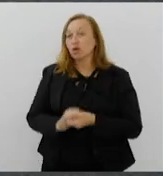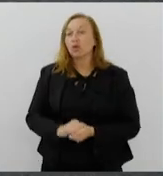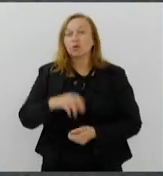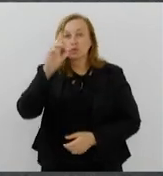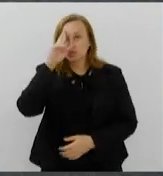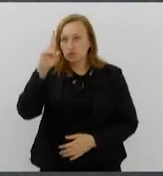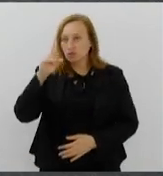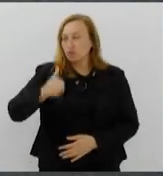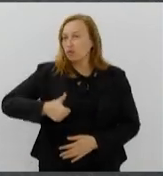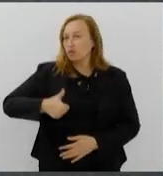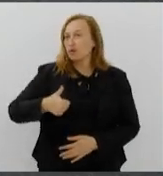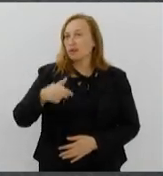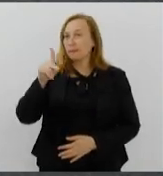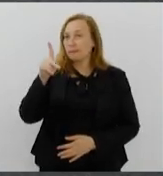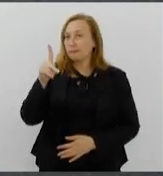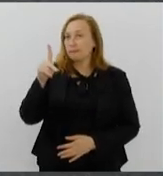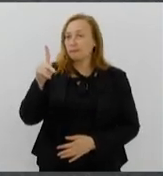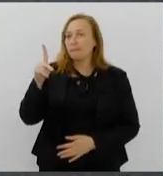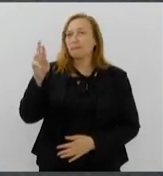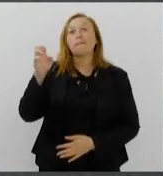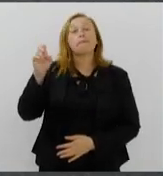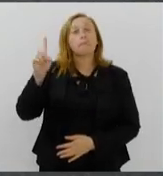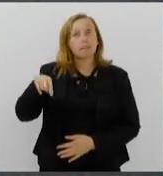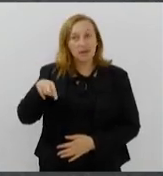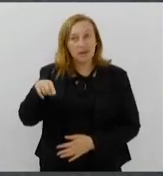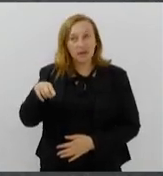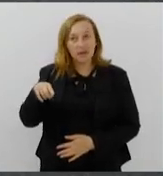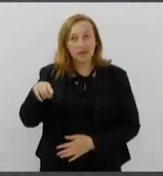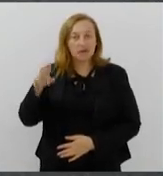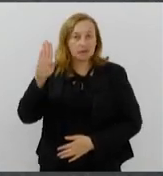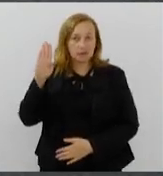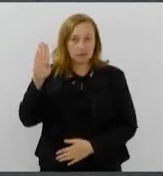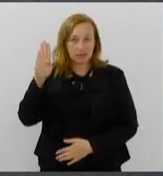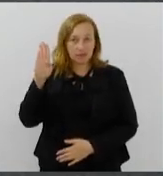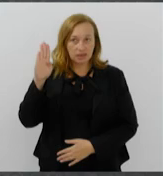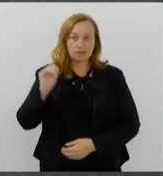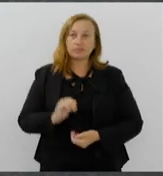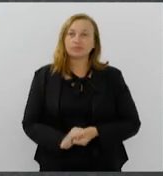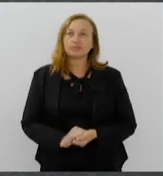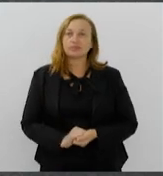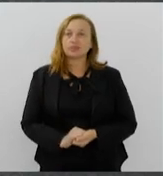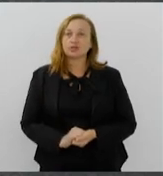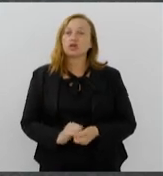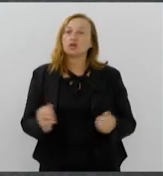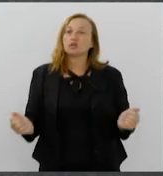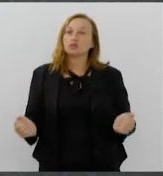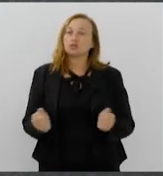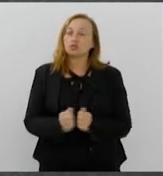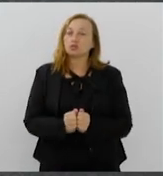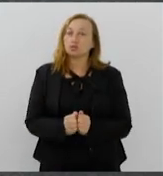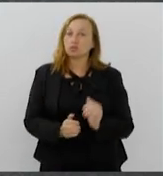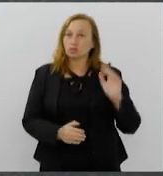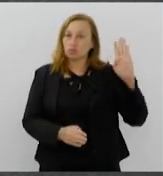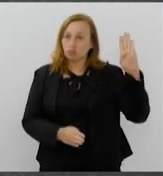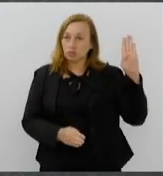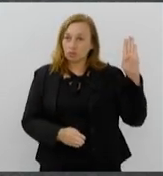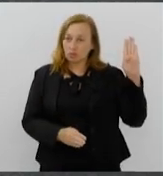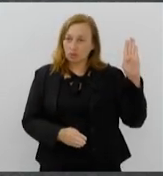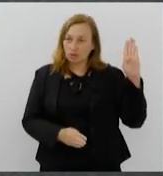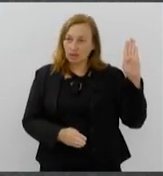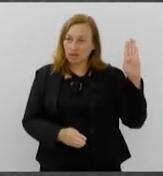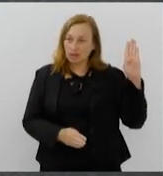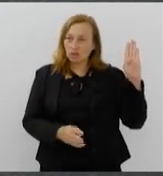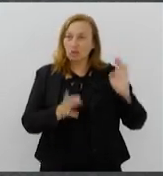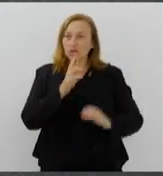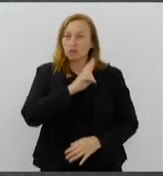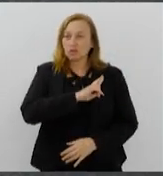foi pré-candidato na candidatura do deputado Rodrigo Bacelar. E eu